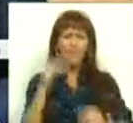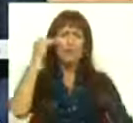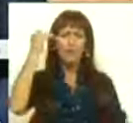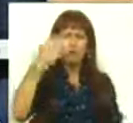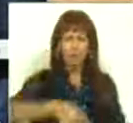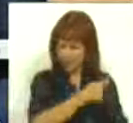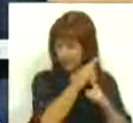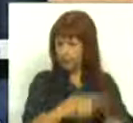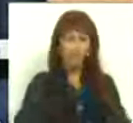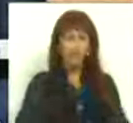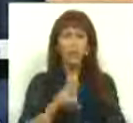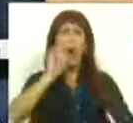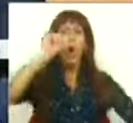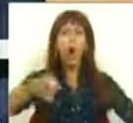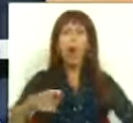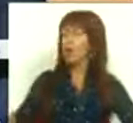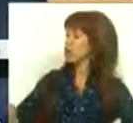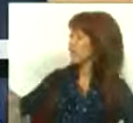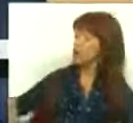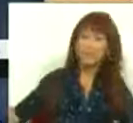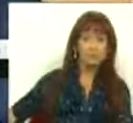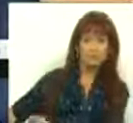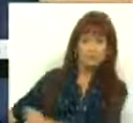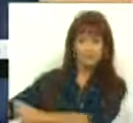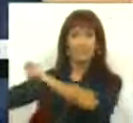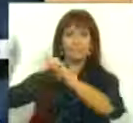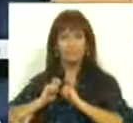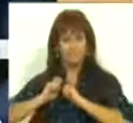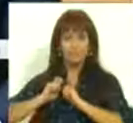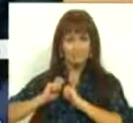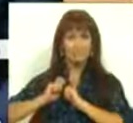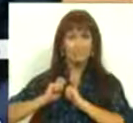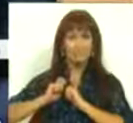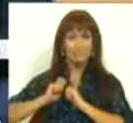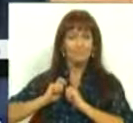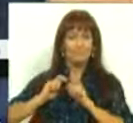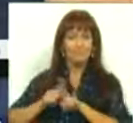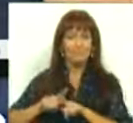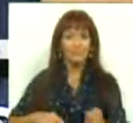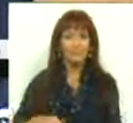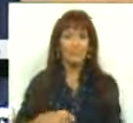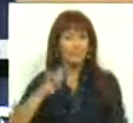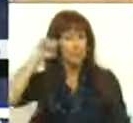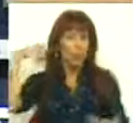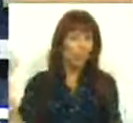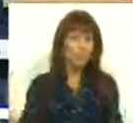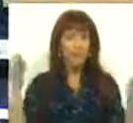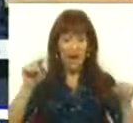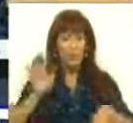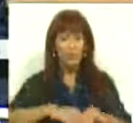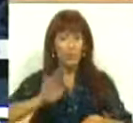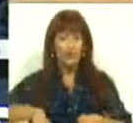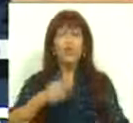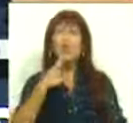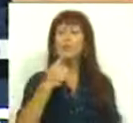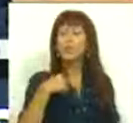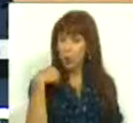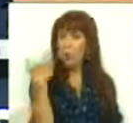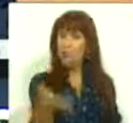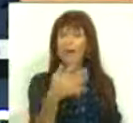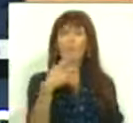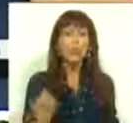um futuro diferente daquele que o Partido Socialista nos estava a deixar e a hipotecar. E é por isso que a pergunta